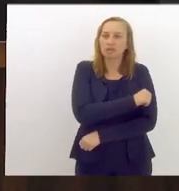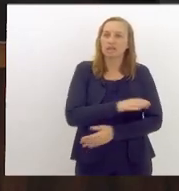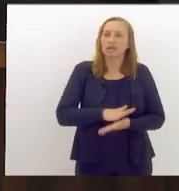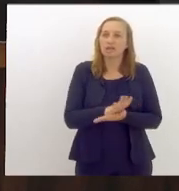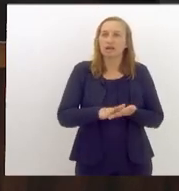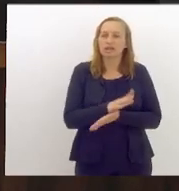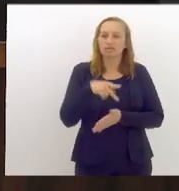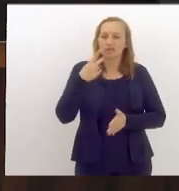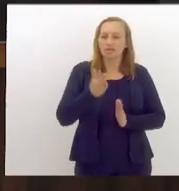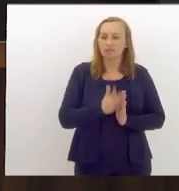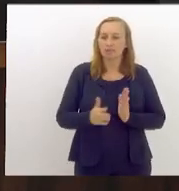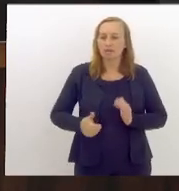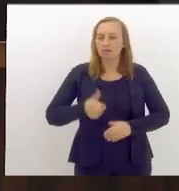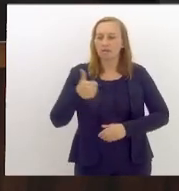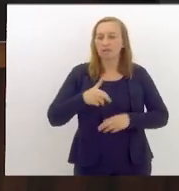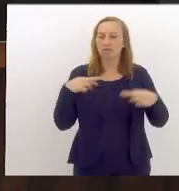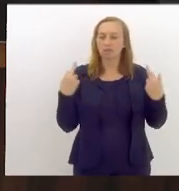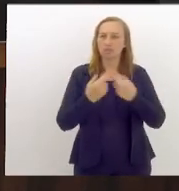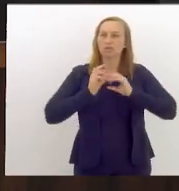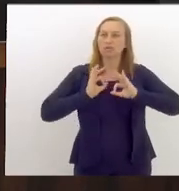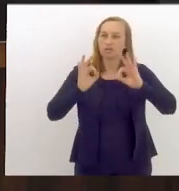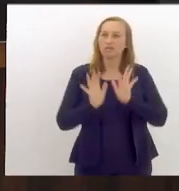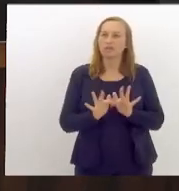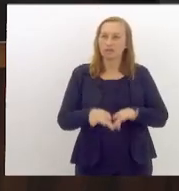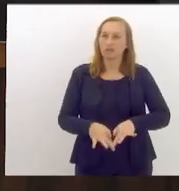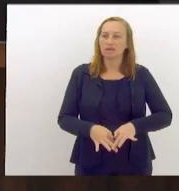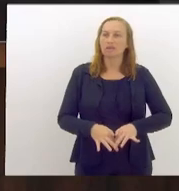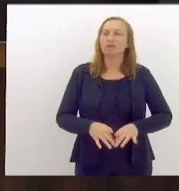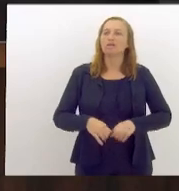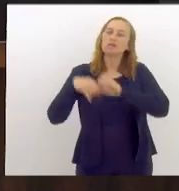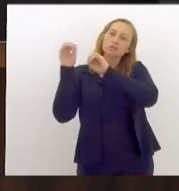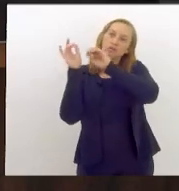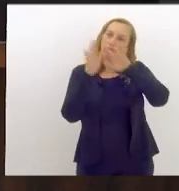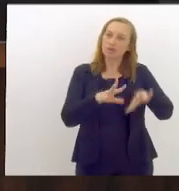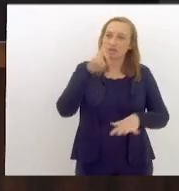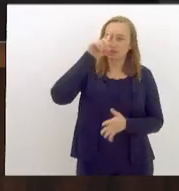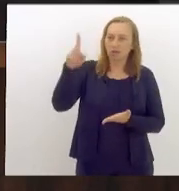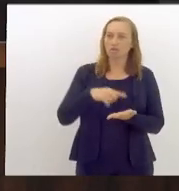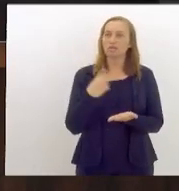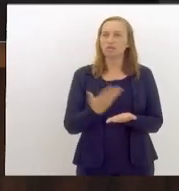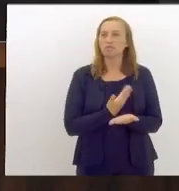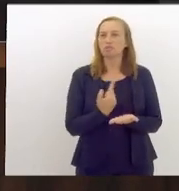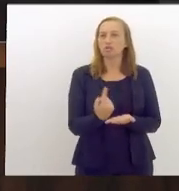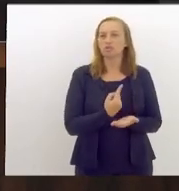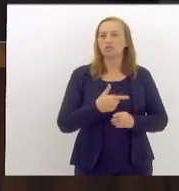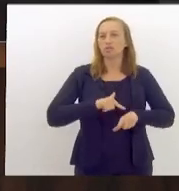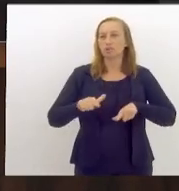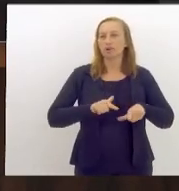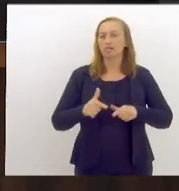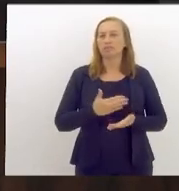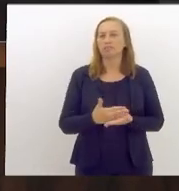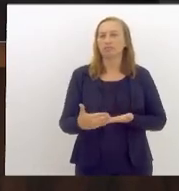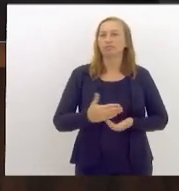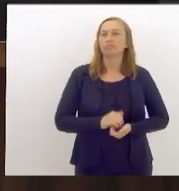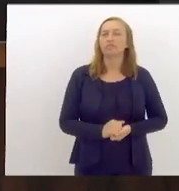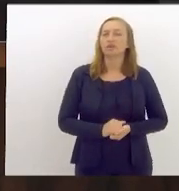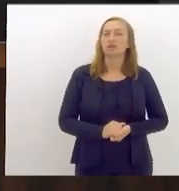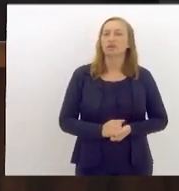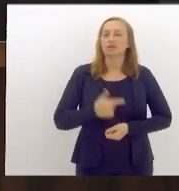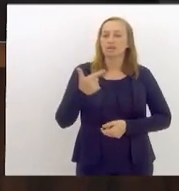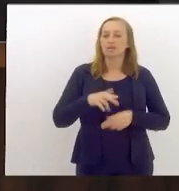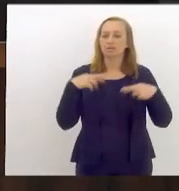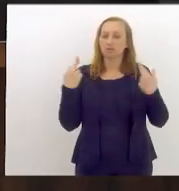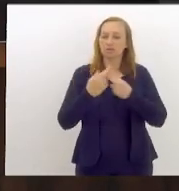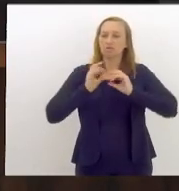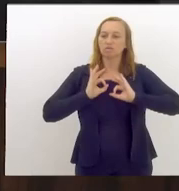a tratar na primeira sessão ordinária mesmo está encerrado a venda número legal sobre a proteção de Deus iniciando os nossos trabalhos está aberto a